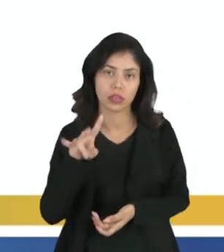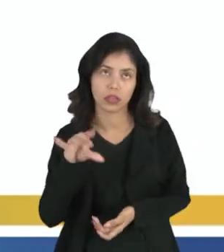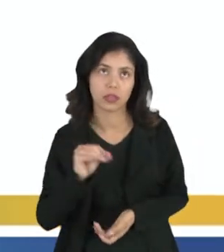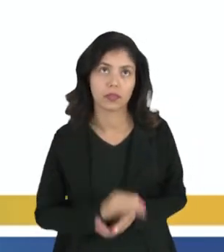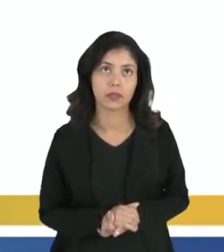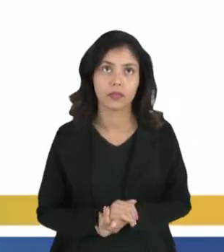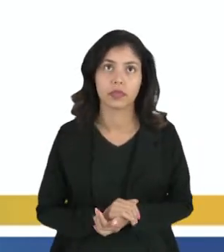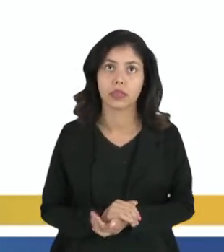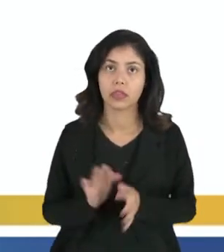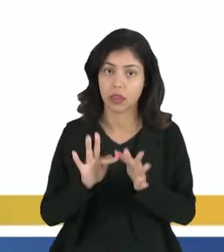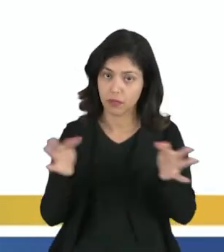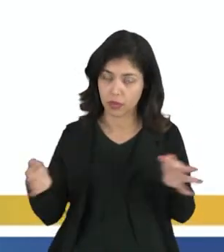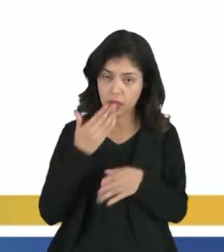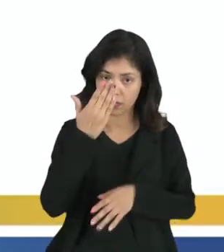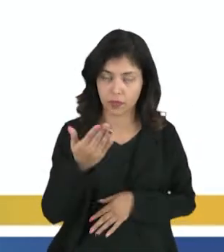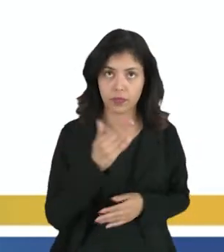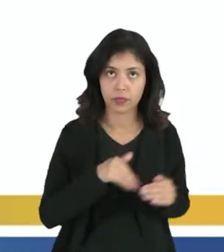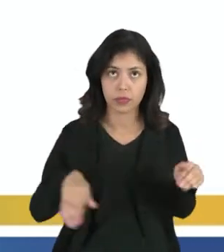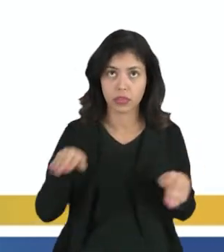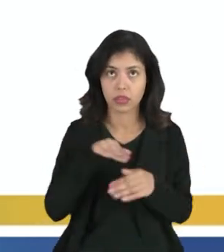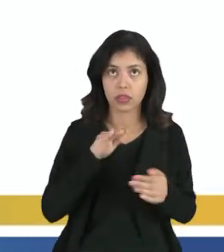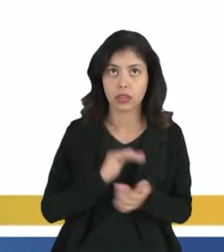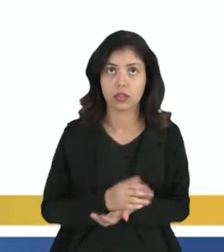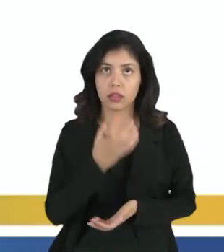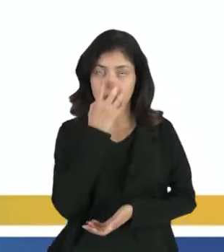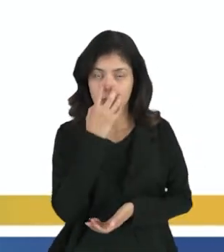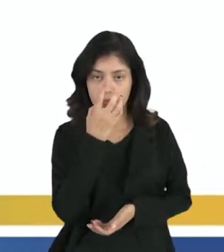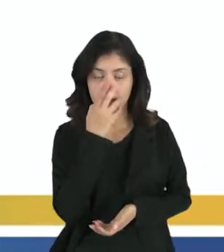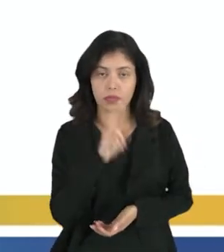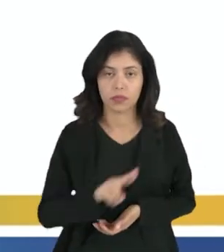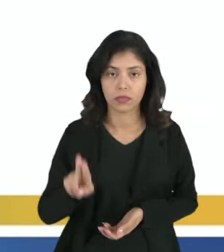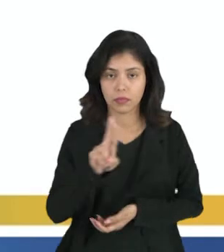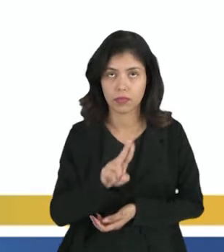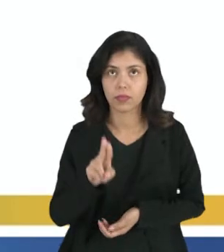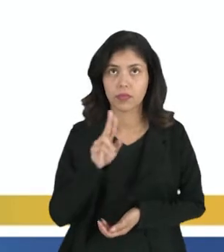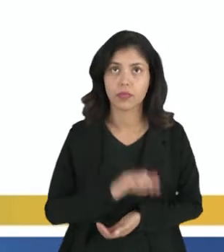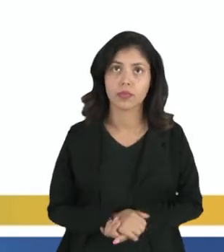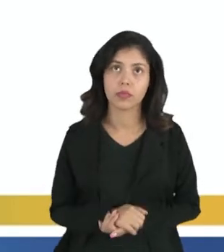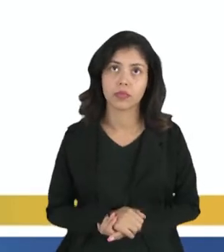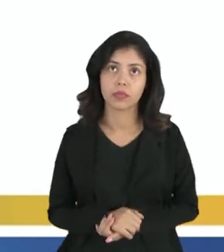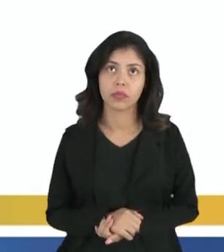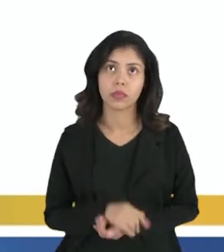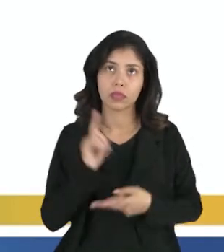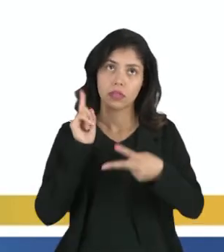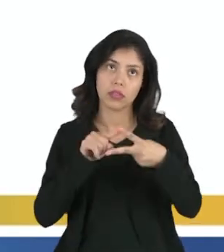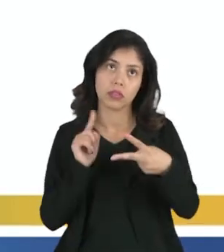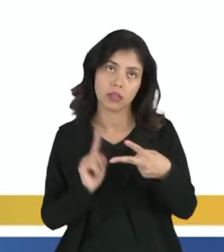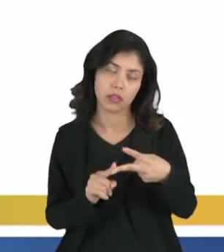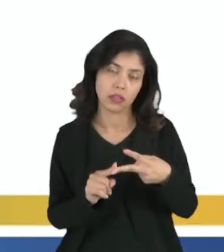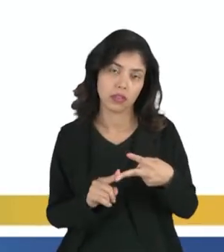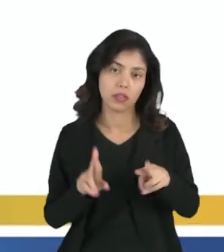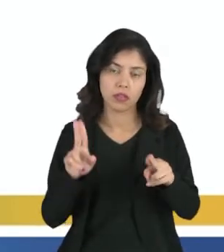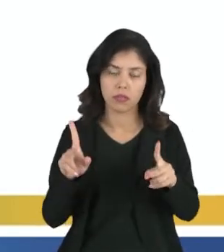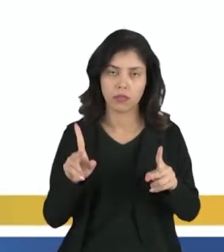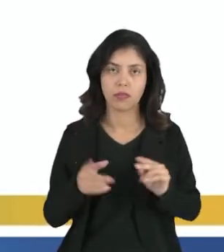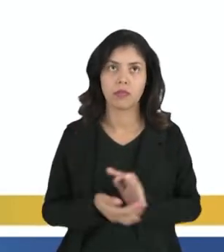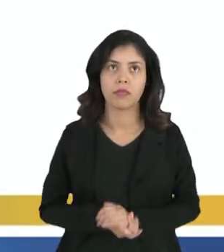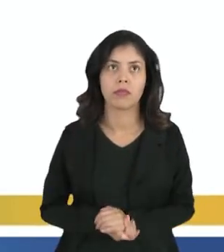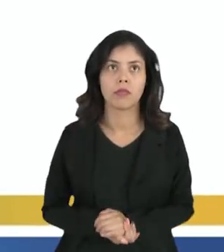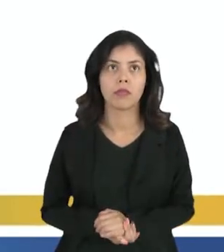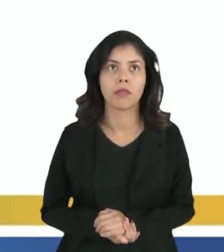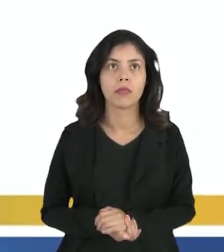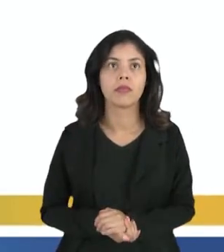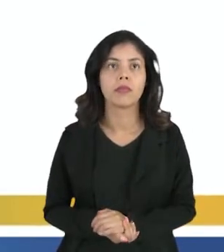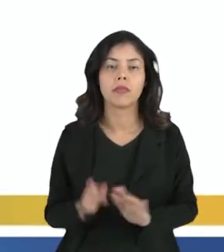conotativo. Nas orações acima podemos notar que a palavra cachorro é utilizada em dois sentidos